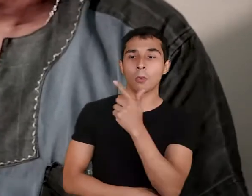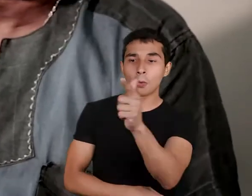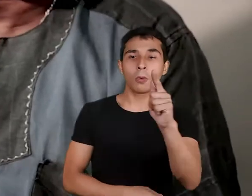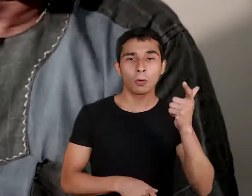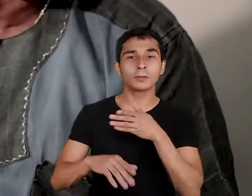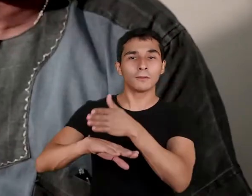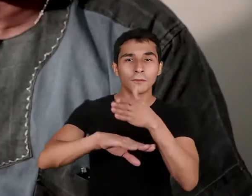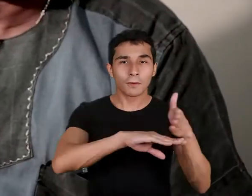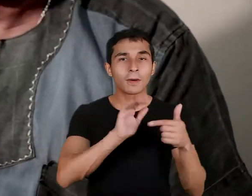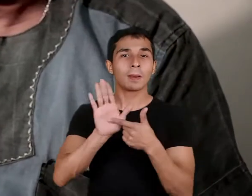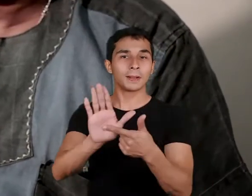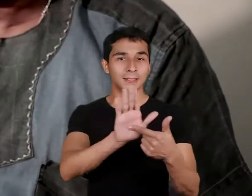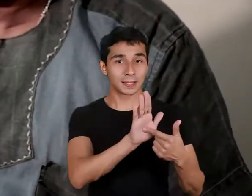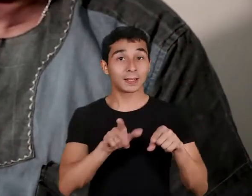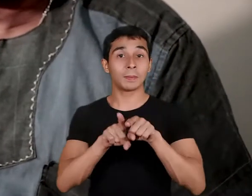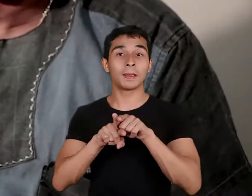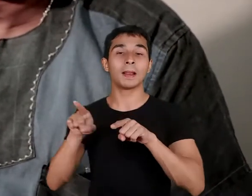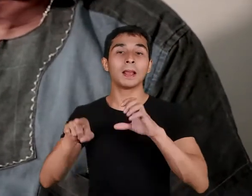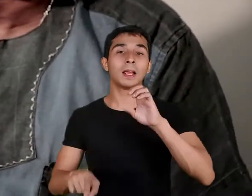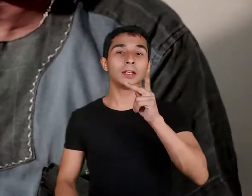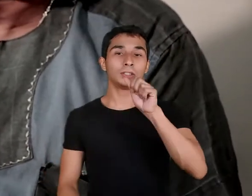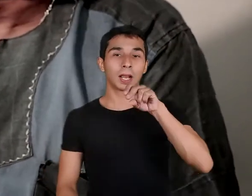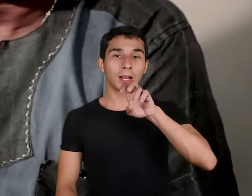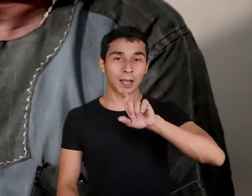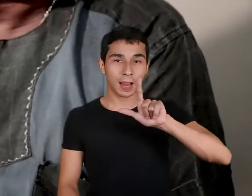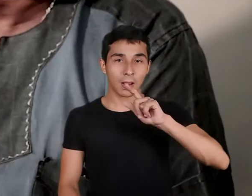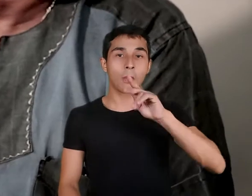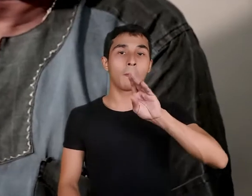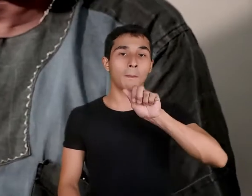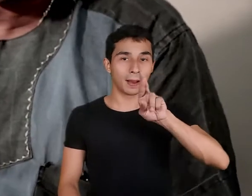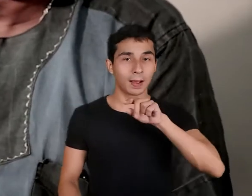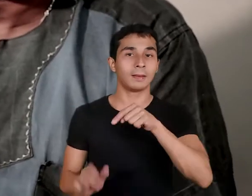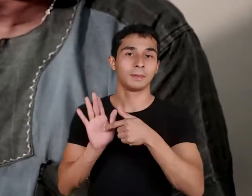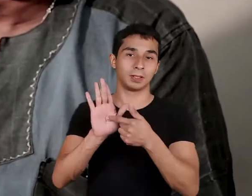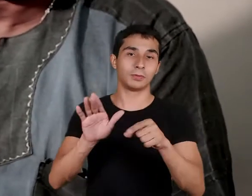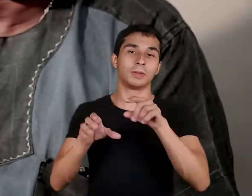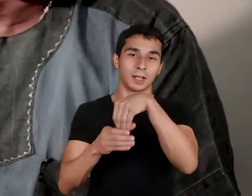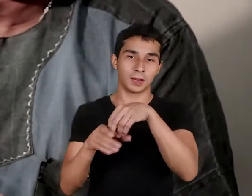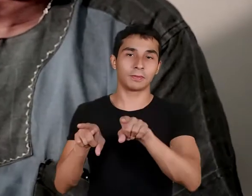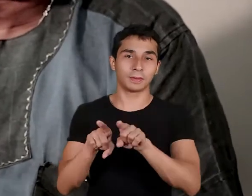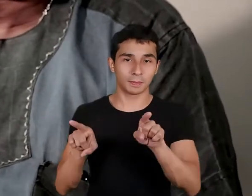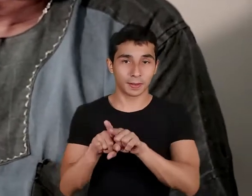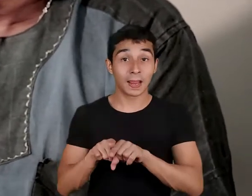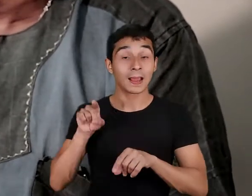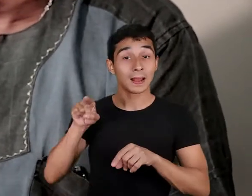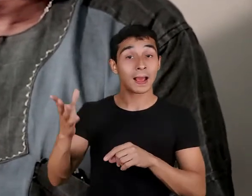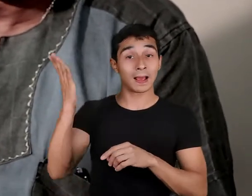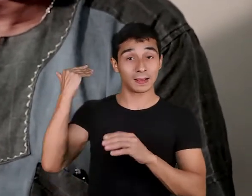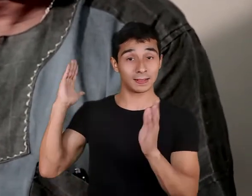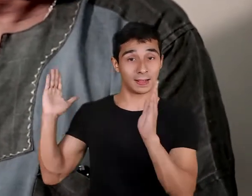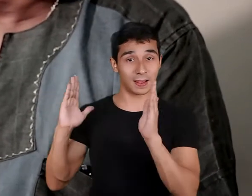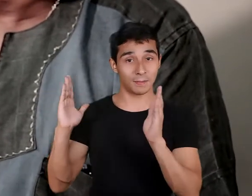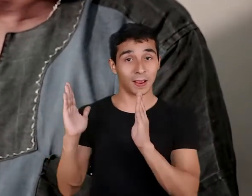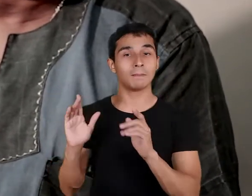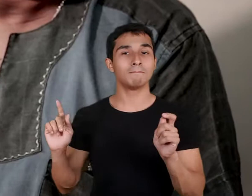na Chanel Bar, que foi a Penha, teve alguns bares, né? Chanel Bar, inclusive na época que a gente tocou no Chanel